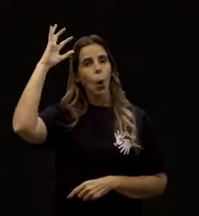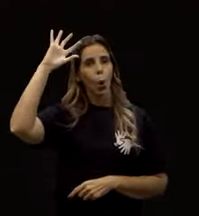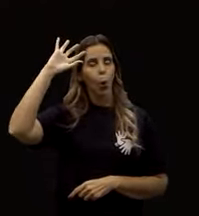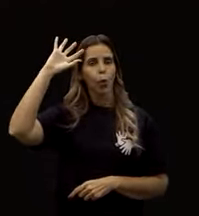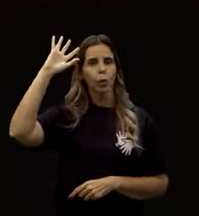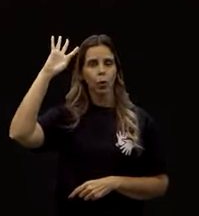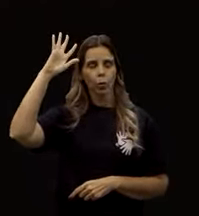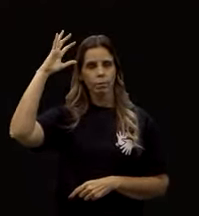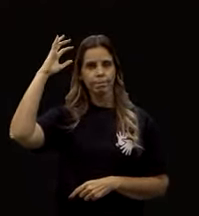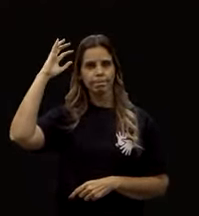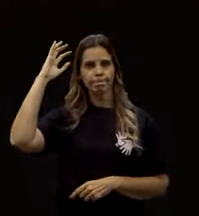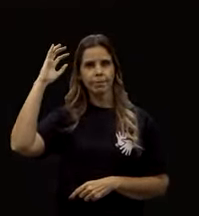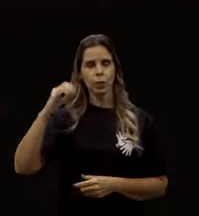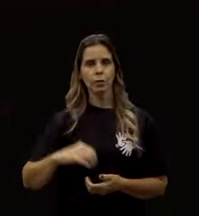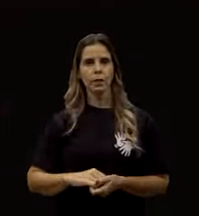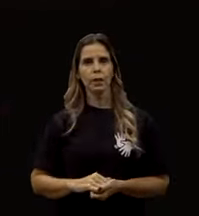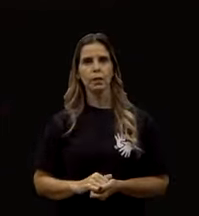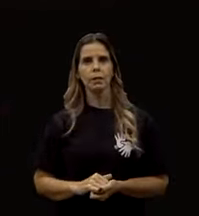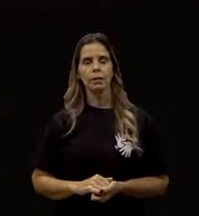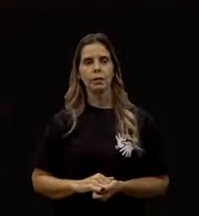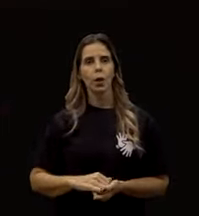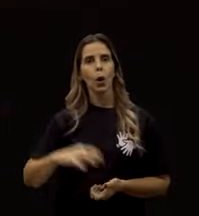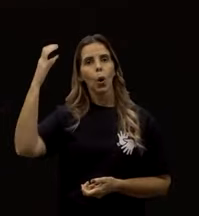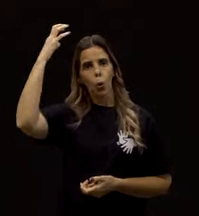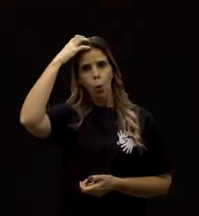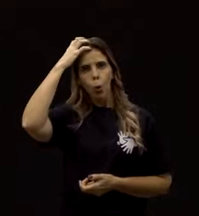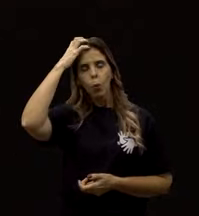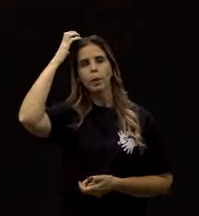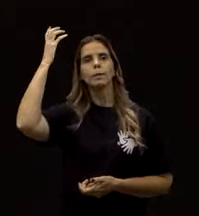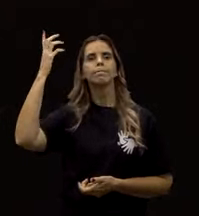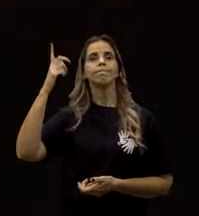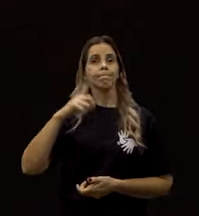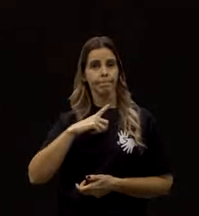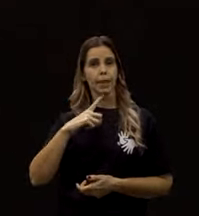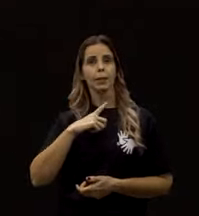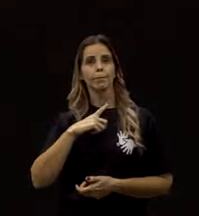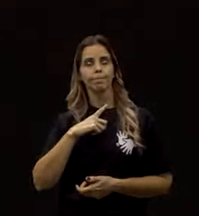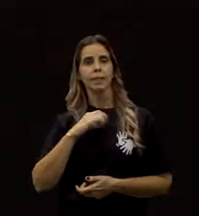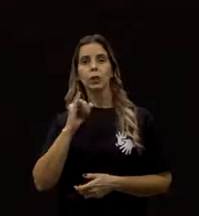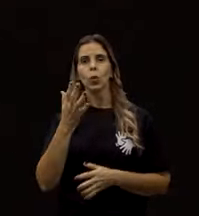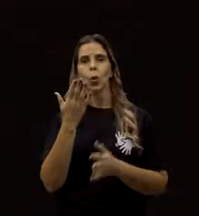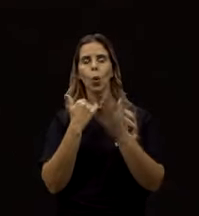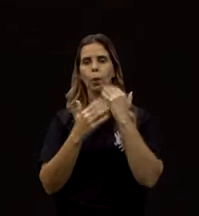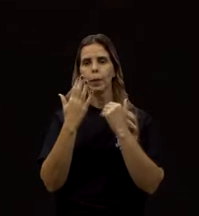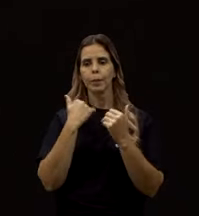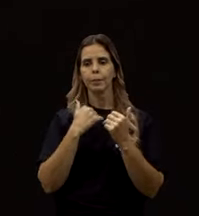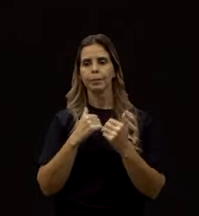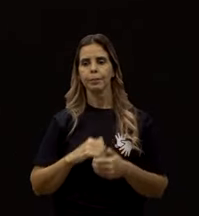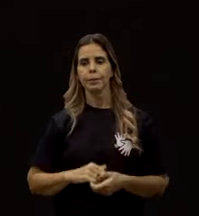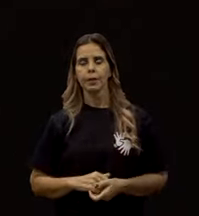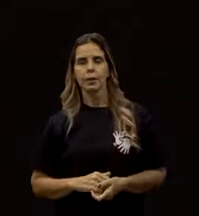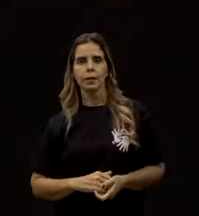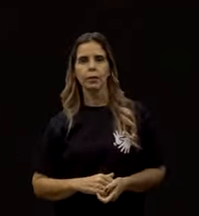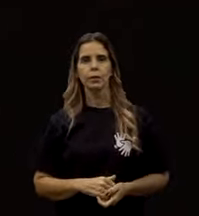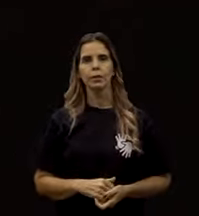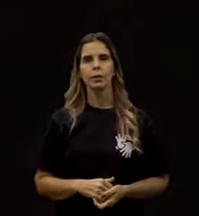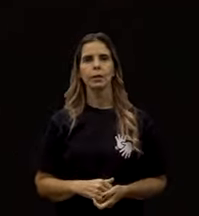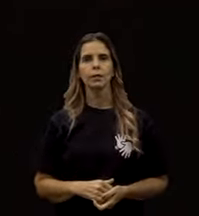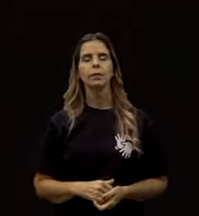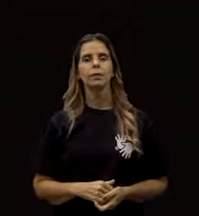bem alto e tudo o que não provém da fé é pecado tá escrito